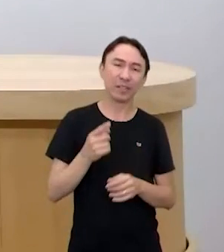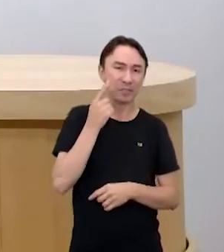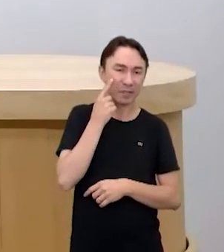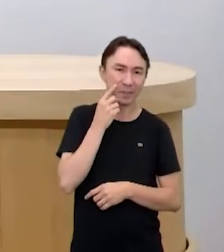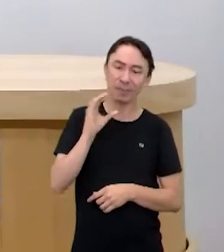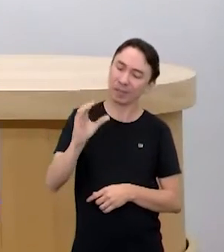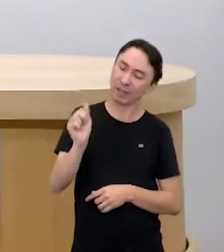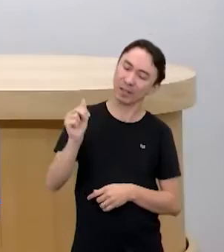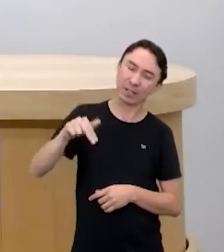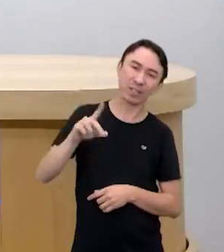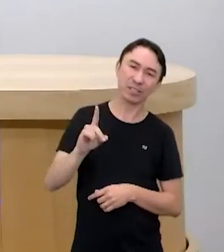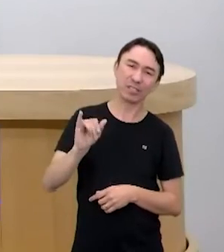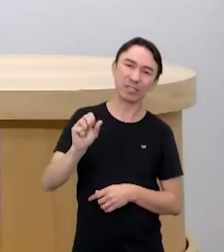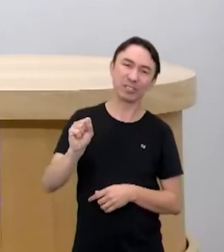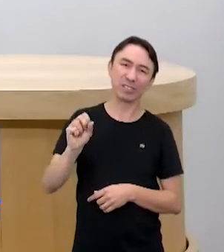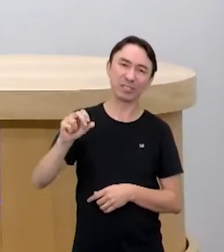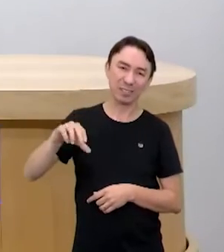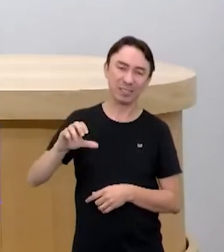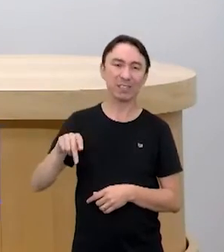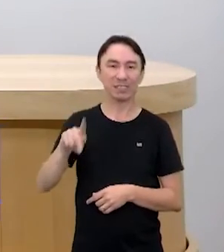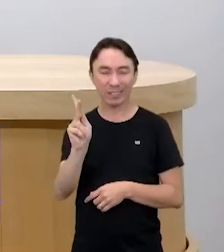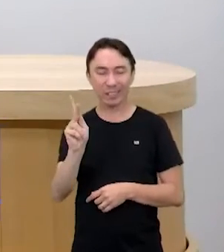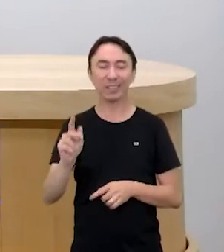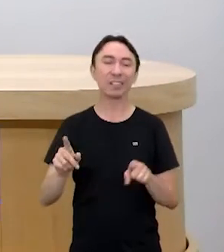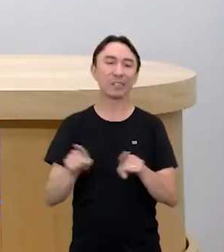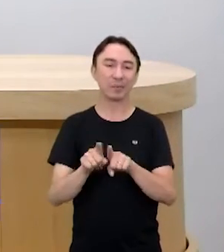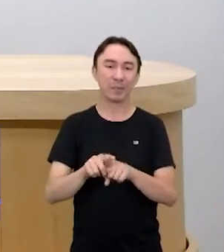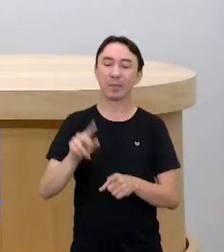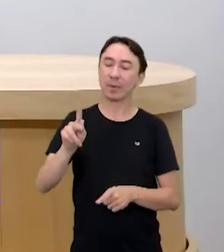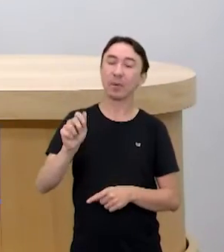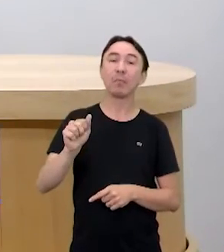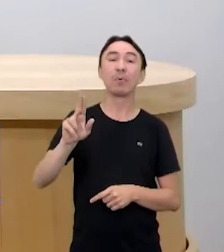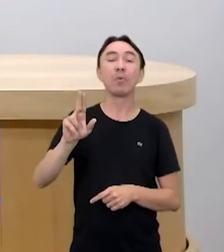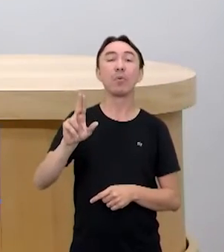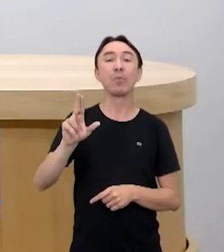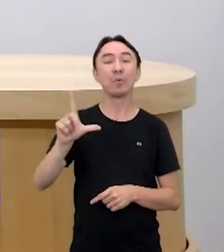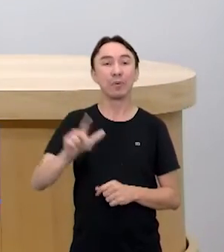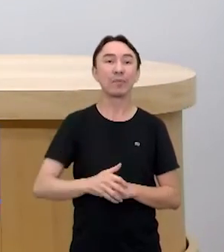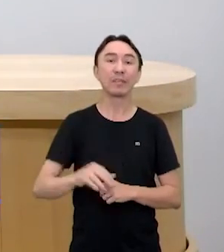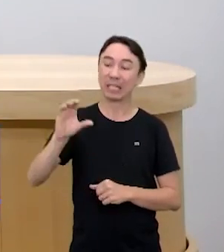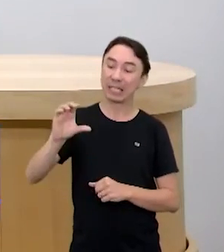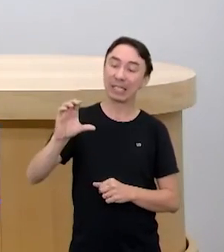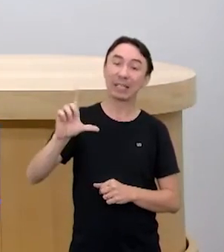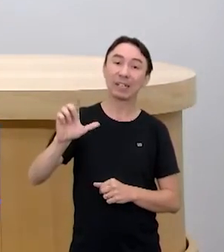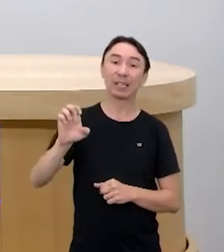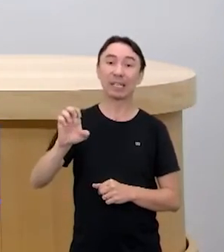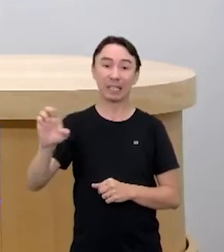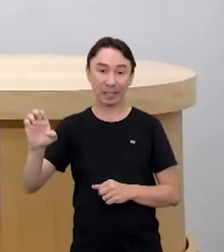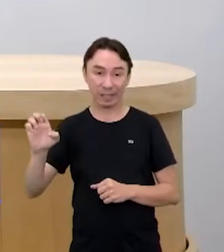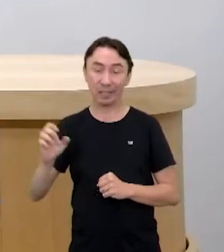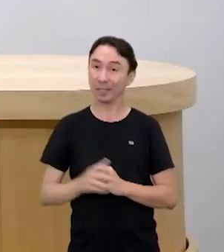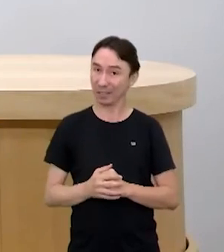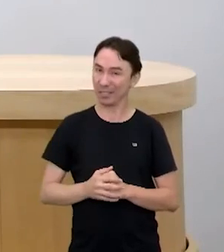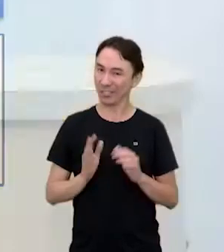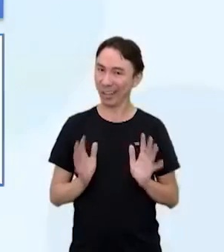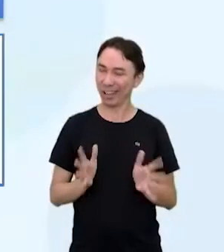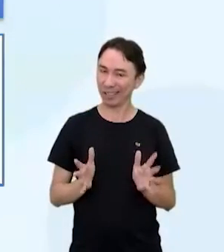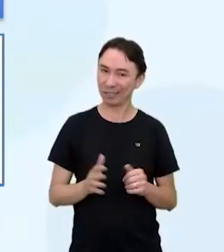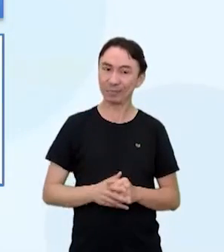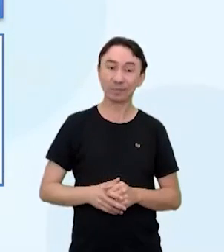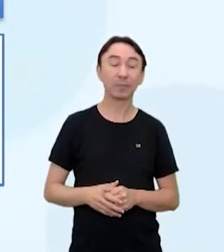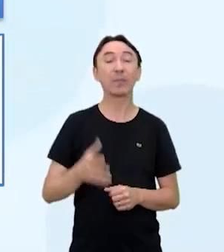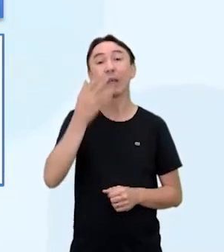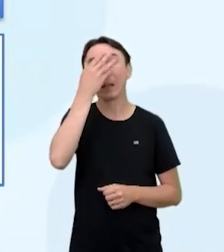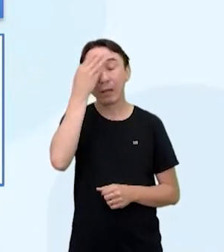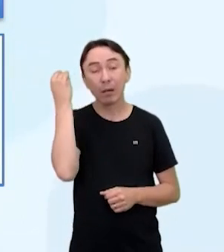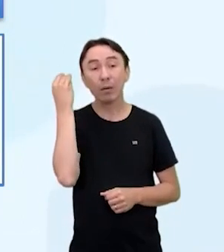Paul Klee, e agora nós veremos aí o Matisse. Então vamos lá. Aqui, ó, não podemos esquecer